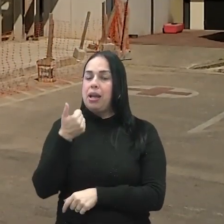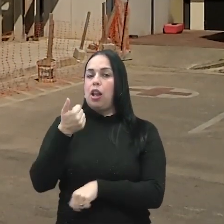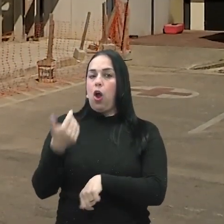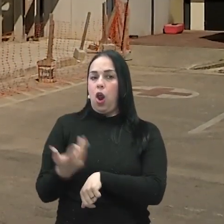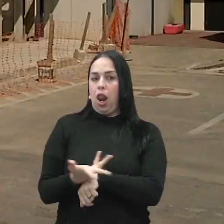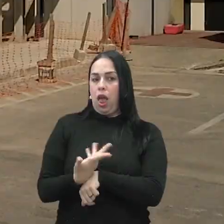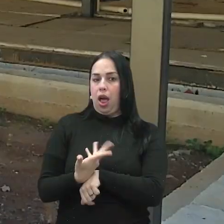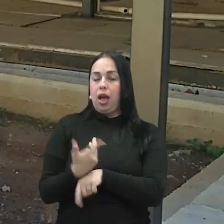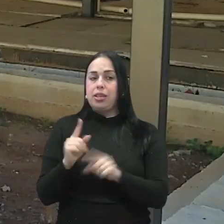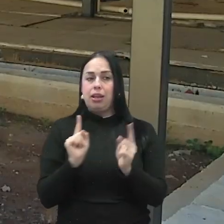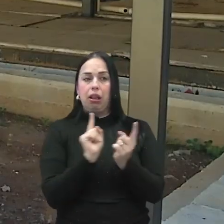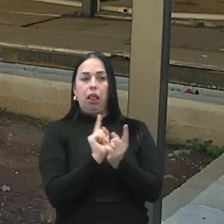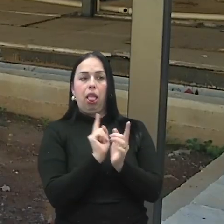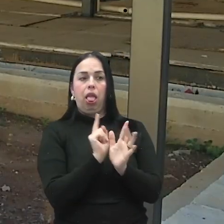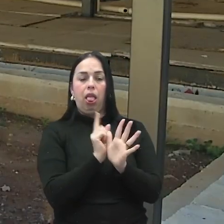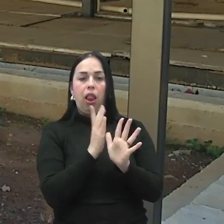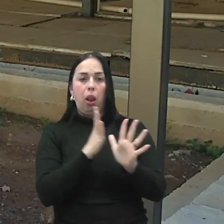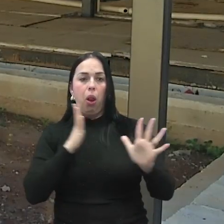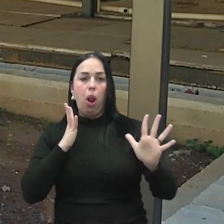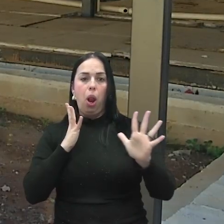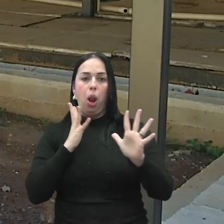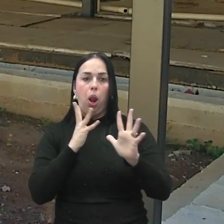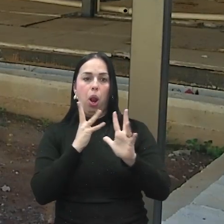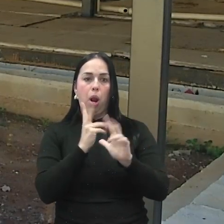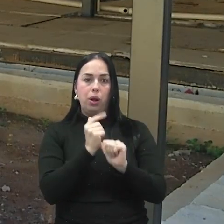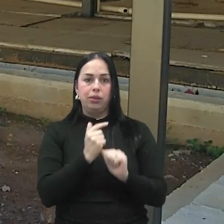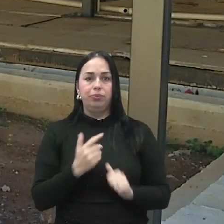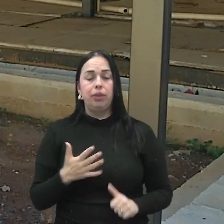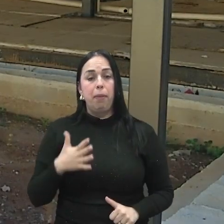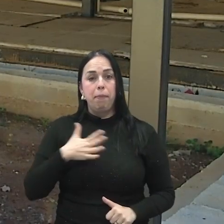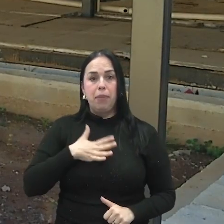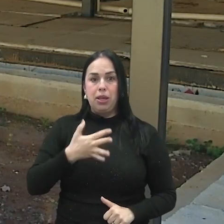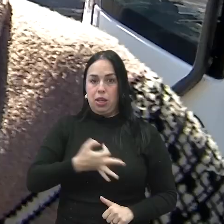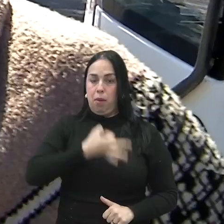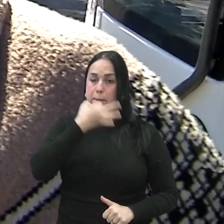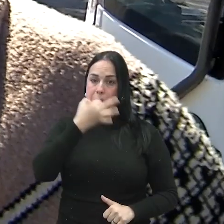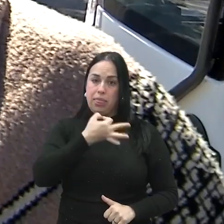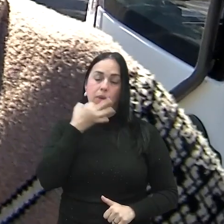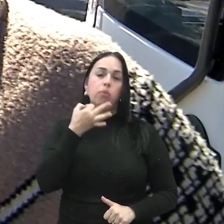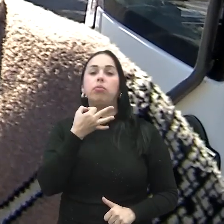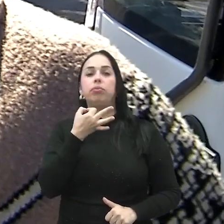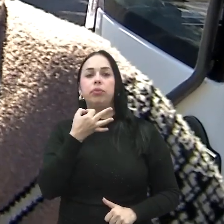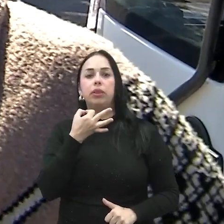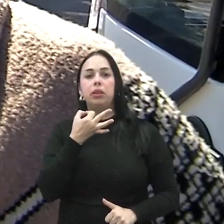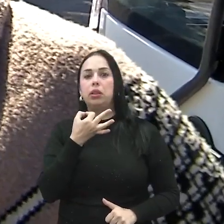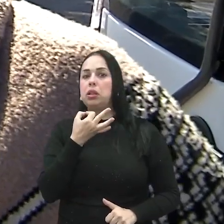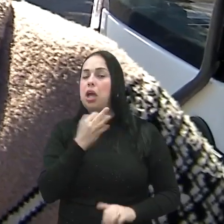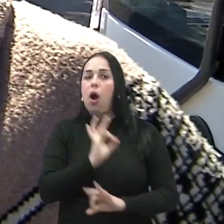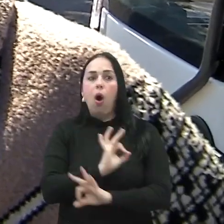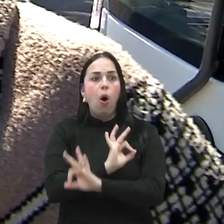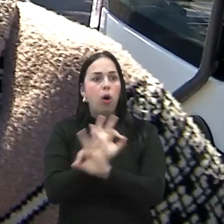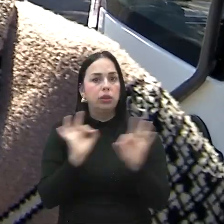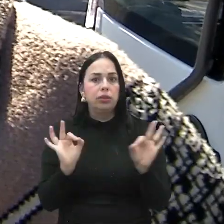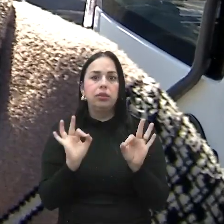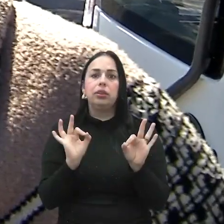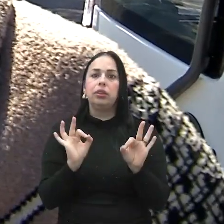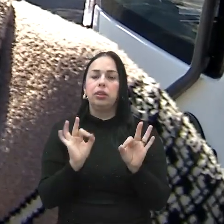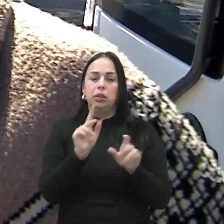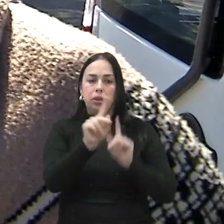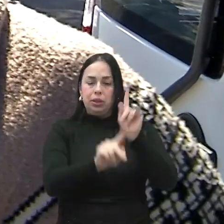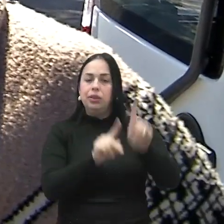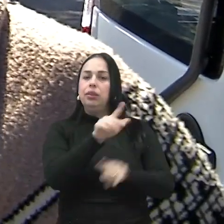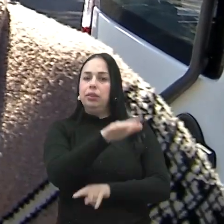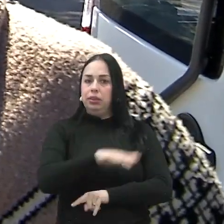será mais ágil e as filas de espera deverão diminuir. Olha, eu acredito que é sempre